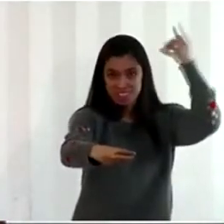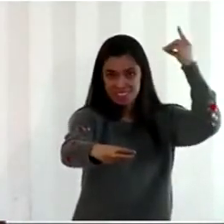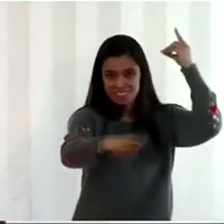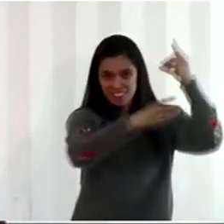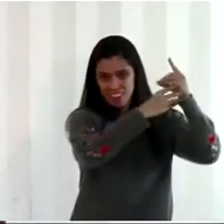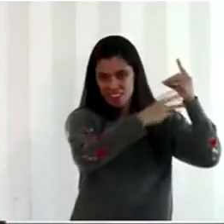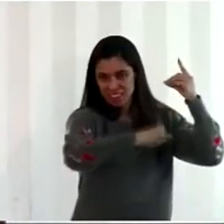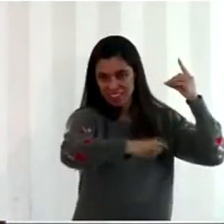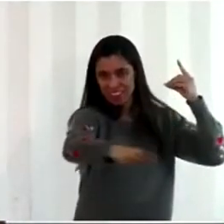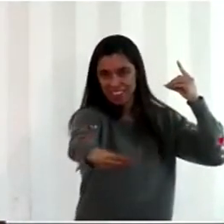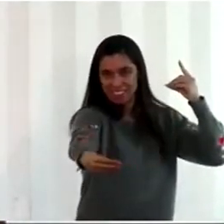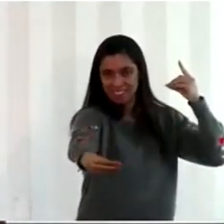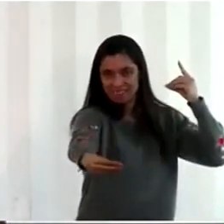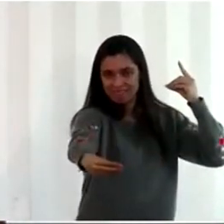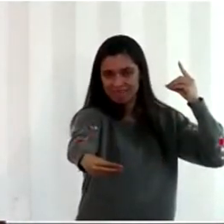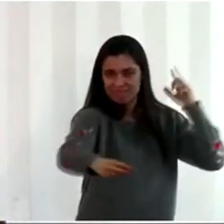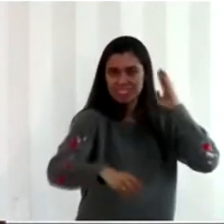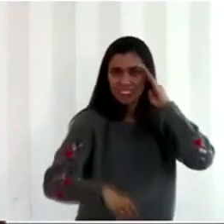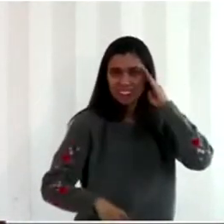templo.